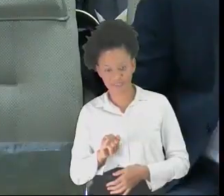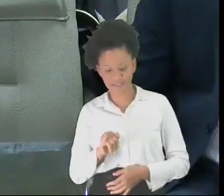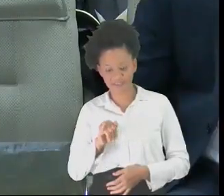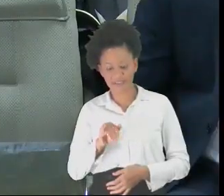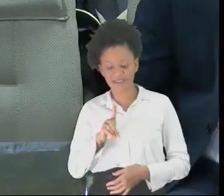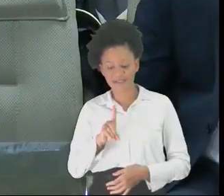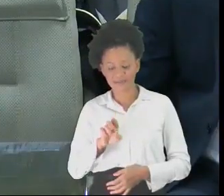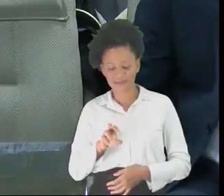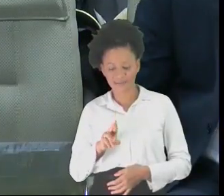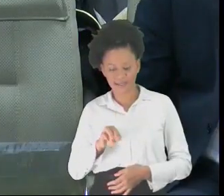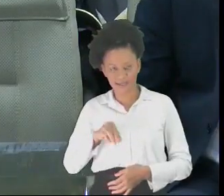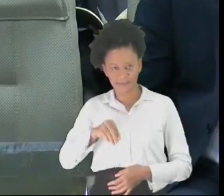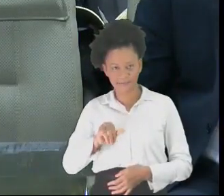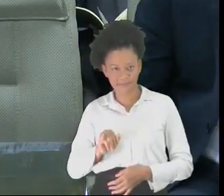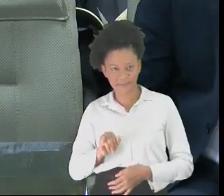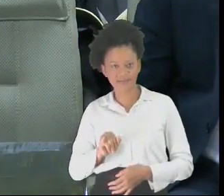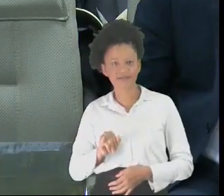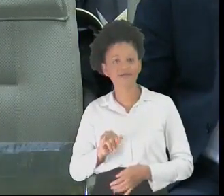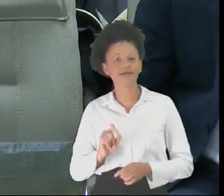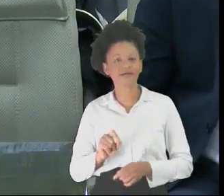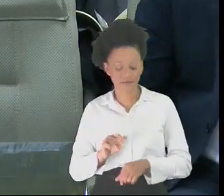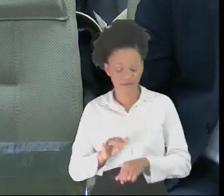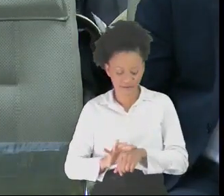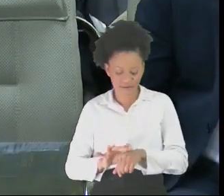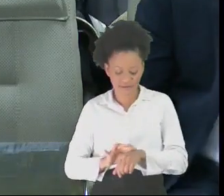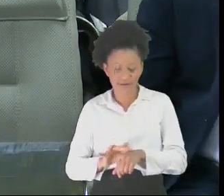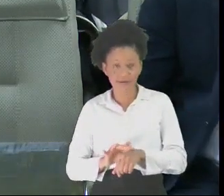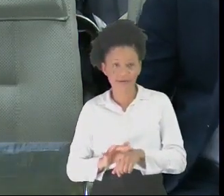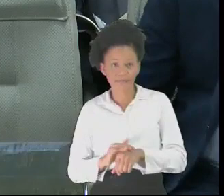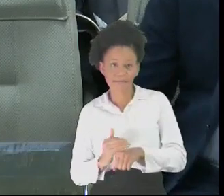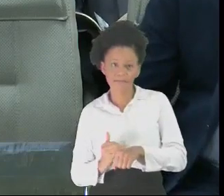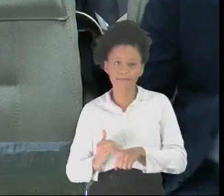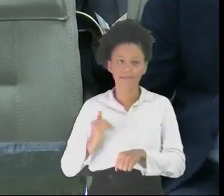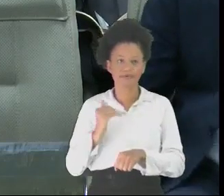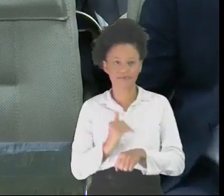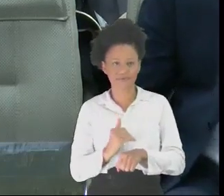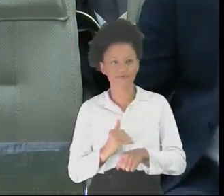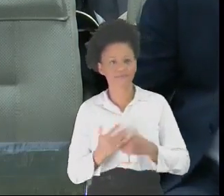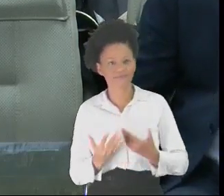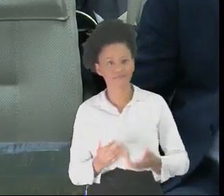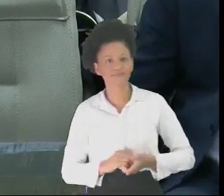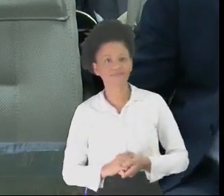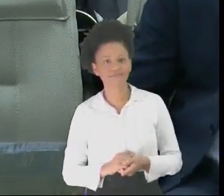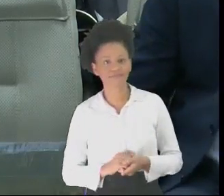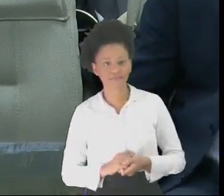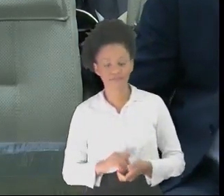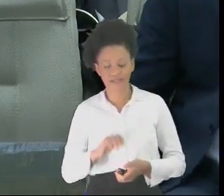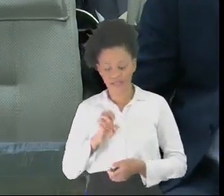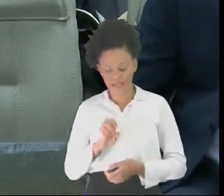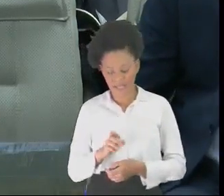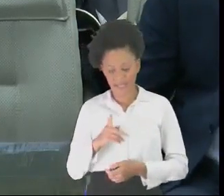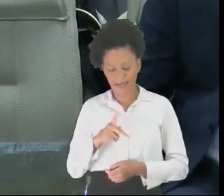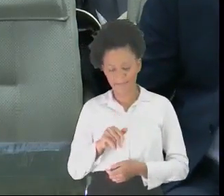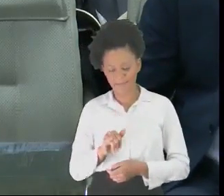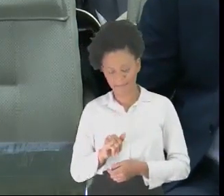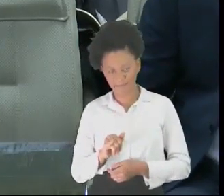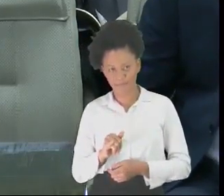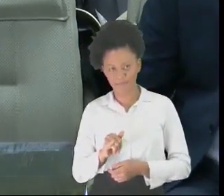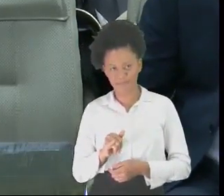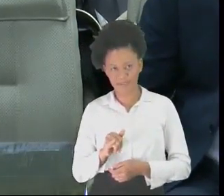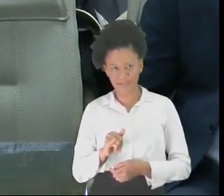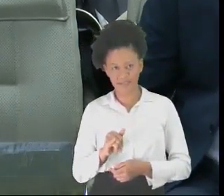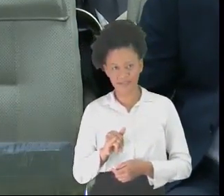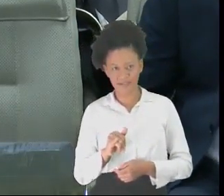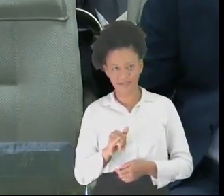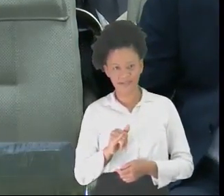epiderme? Epiderme. É a pele que fica por cima. Episcopo, bispo. Episcopo,